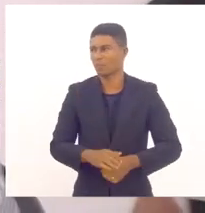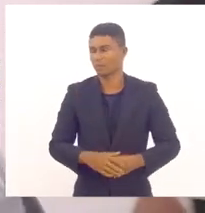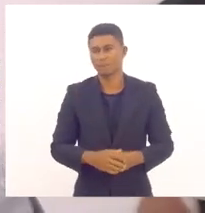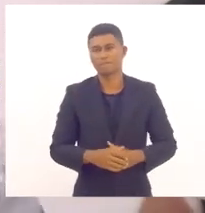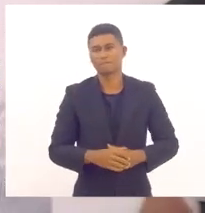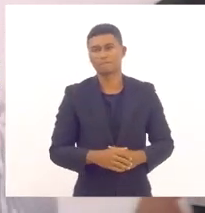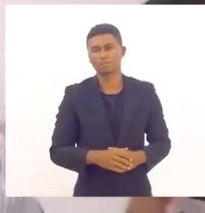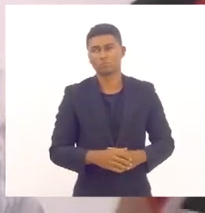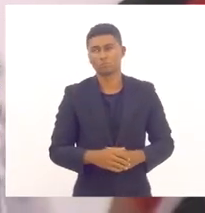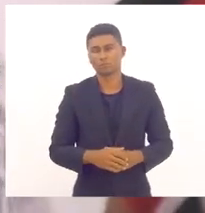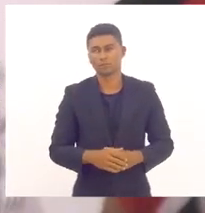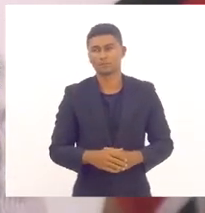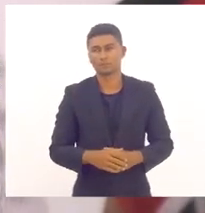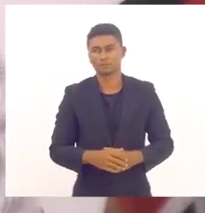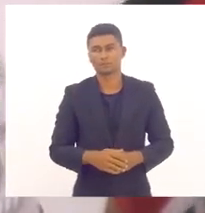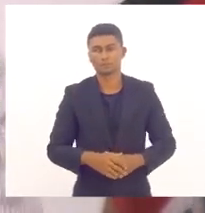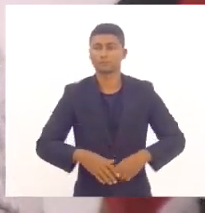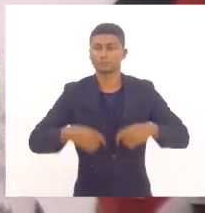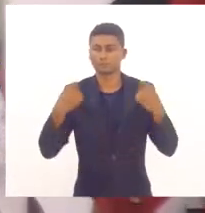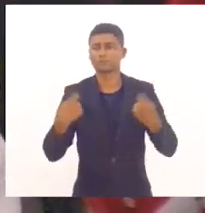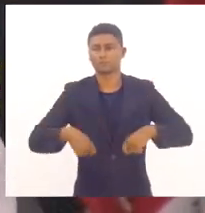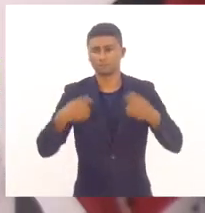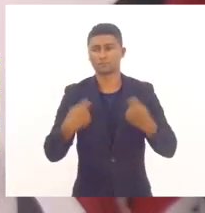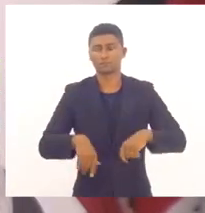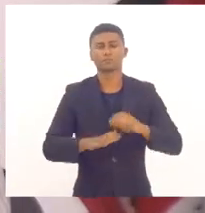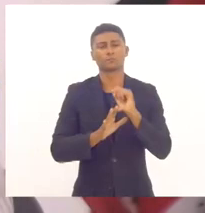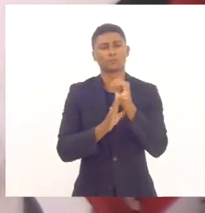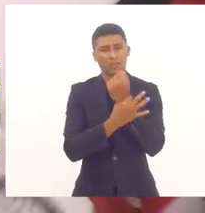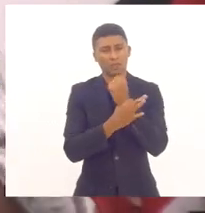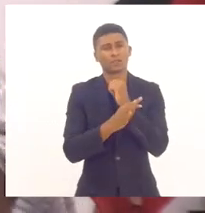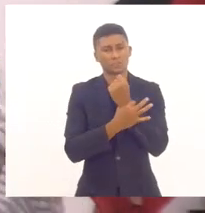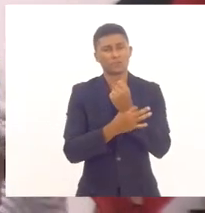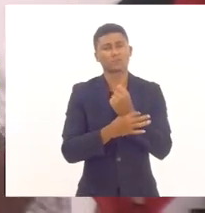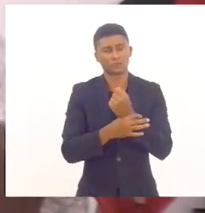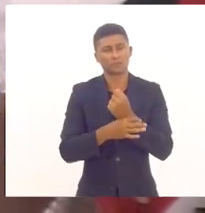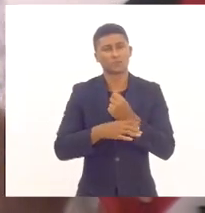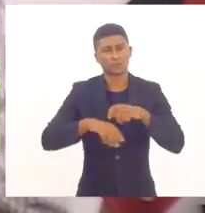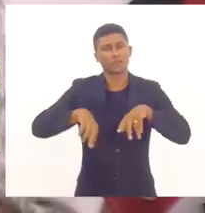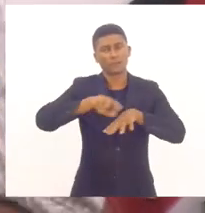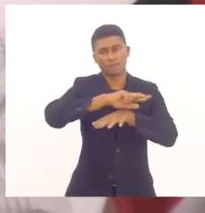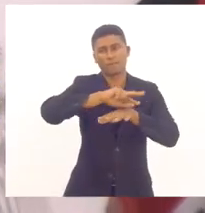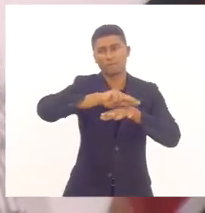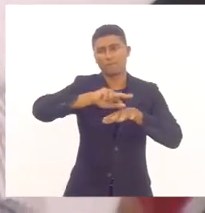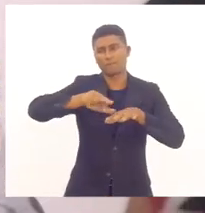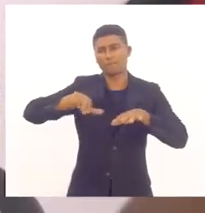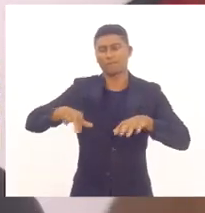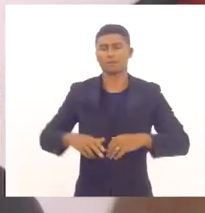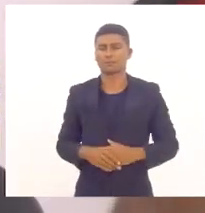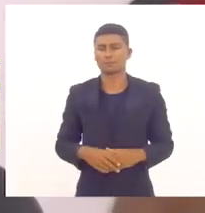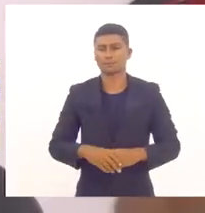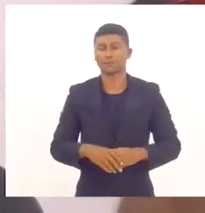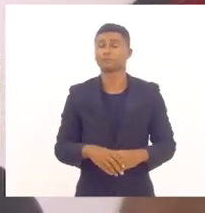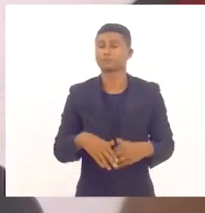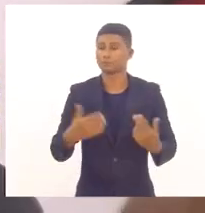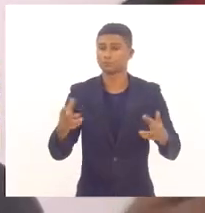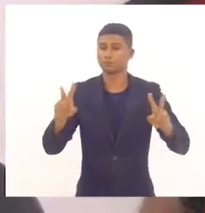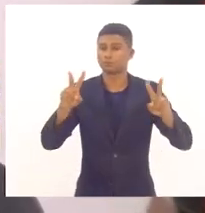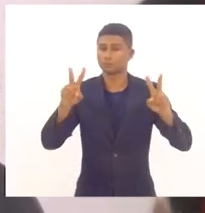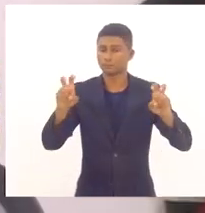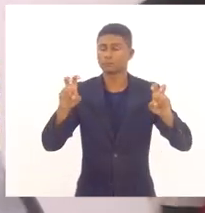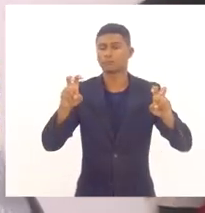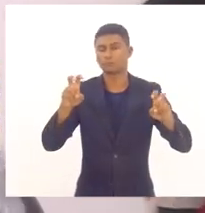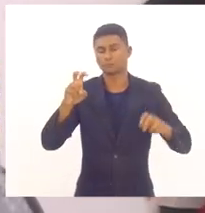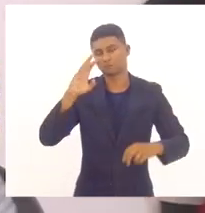vertente da capoeira. Tem que ser garantida a pluralidade. Então, esse é um ponto central que a